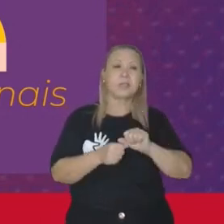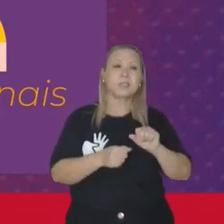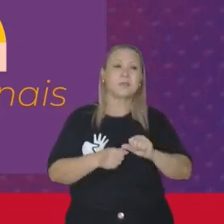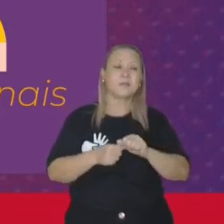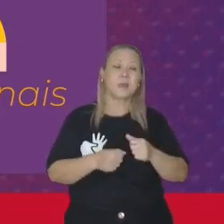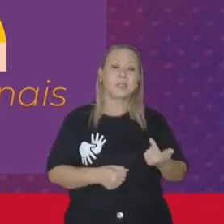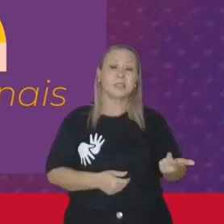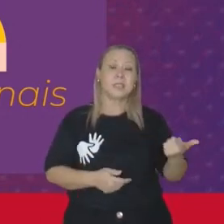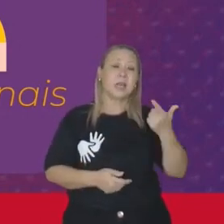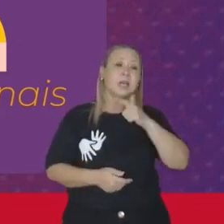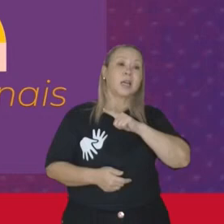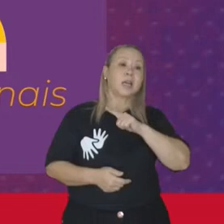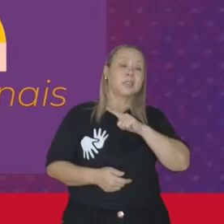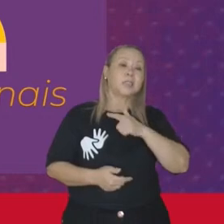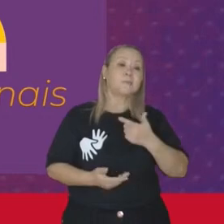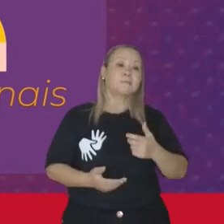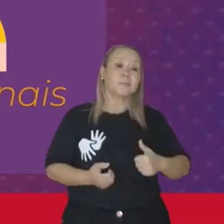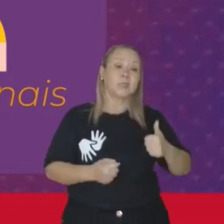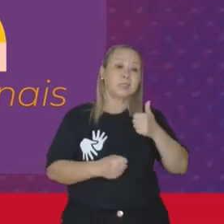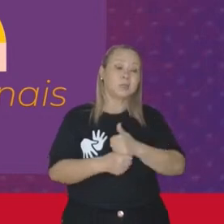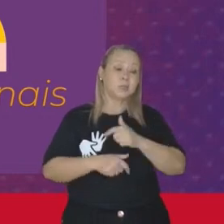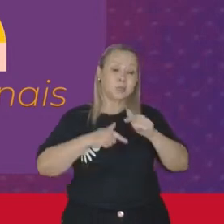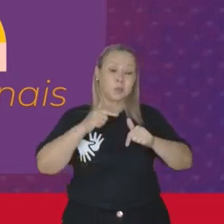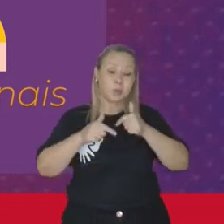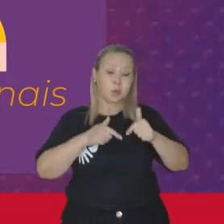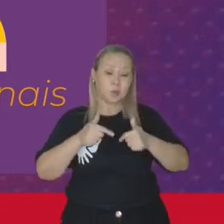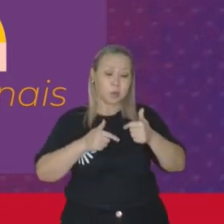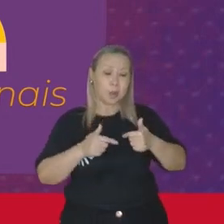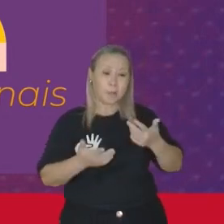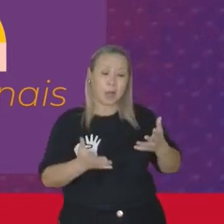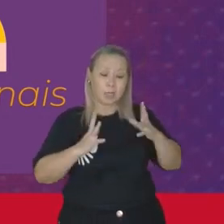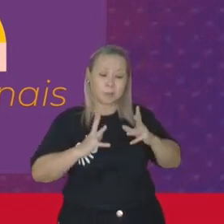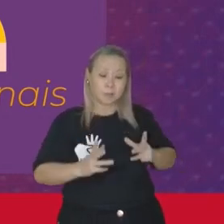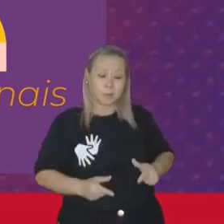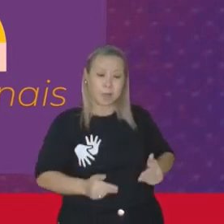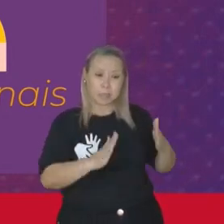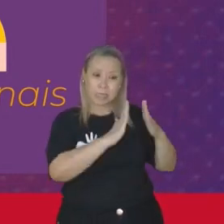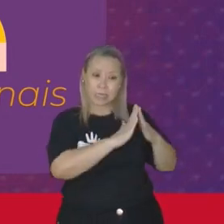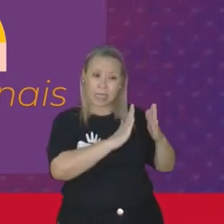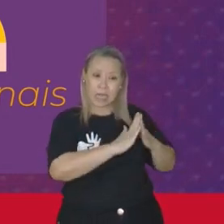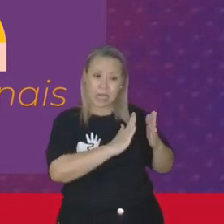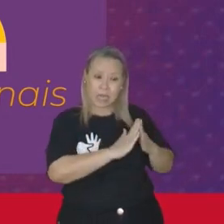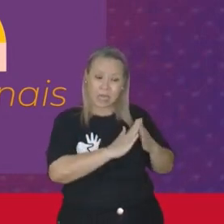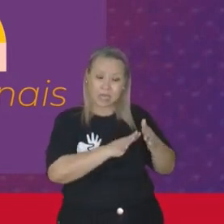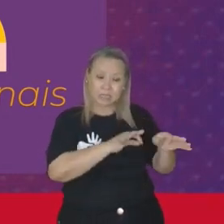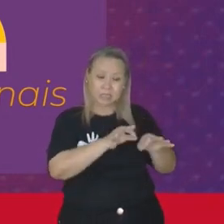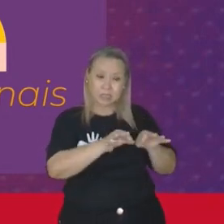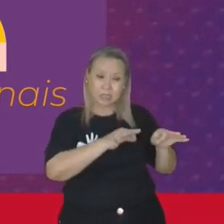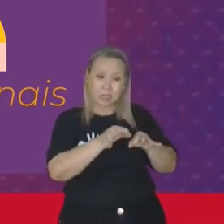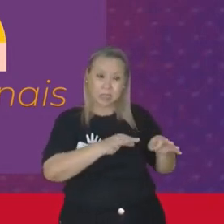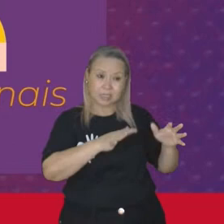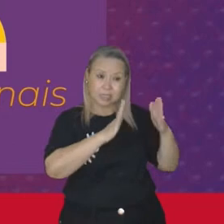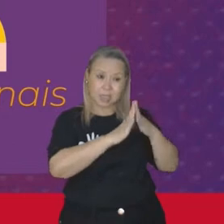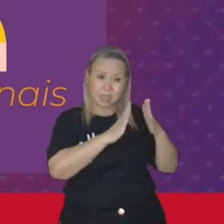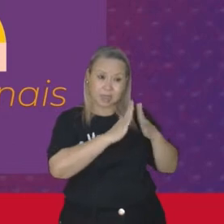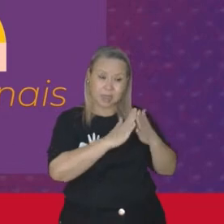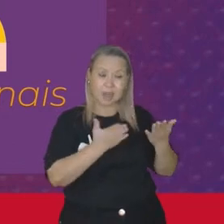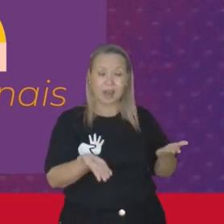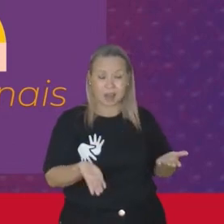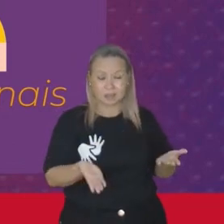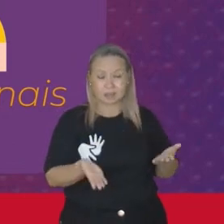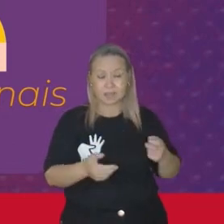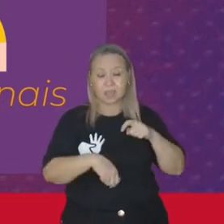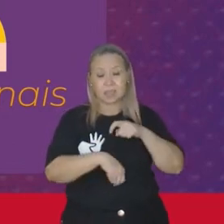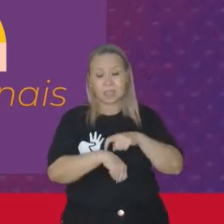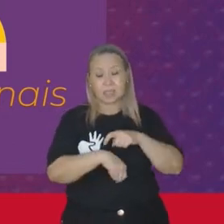assumem o trabalho doméstico, né? Dedicam a maior parte do seu tempo ao trabalho doméstico em relação ao tempo